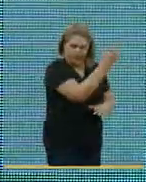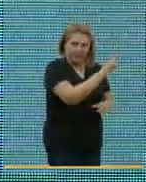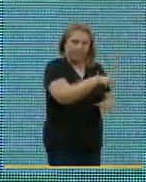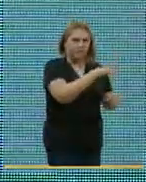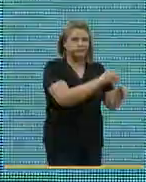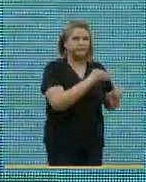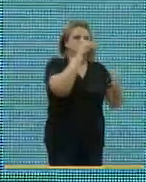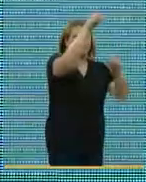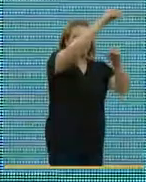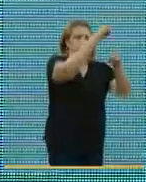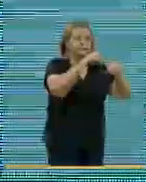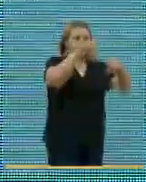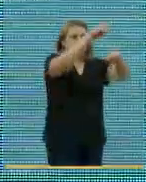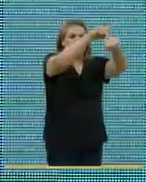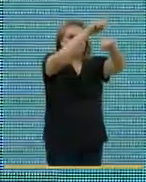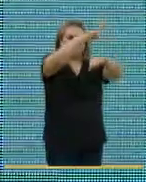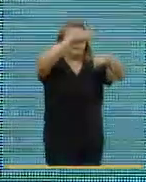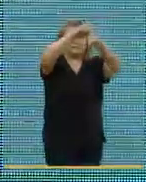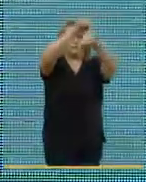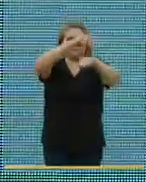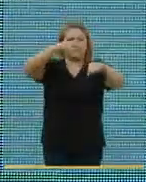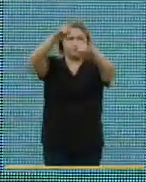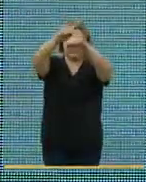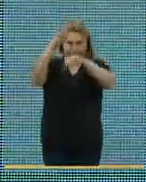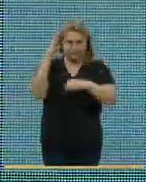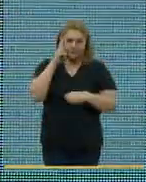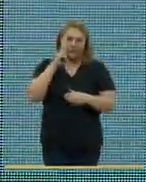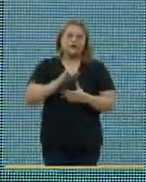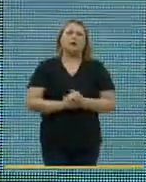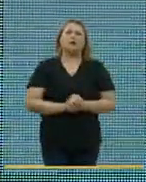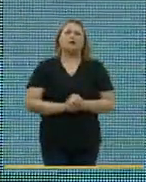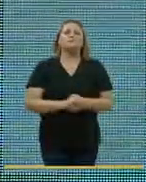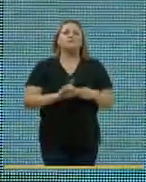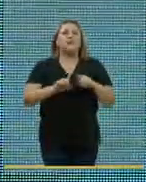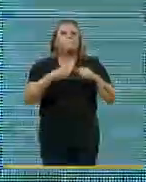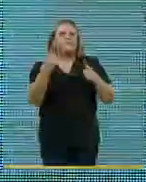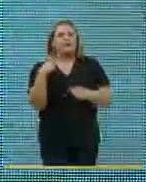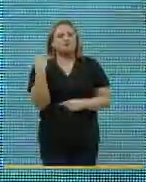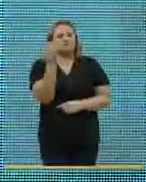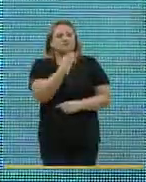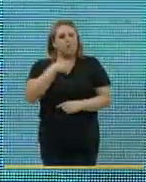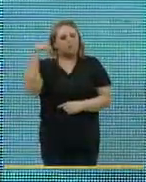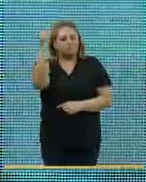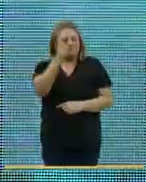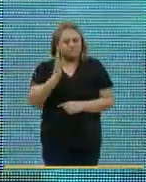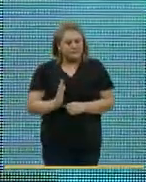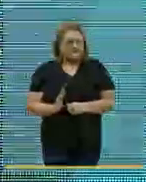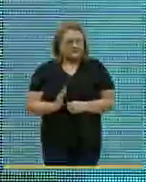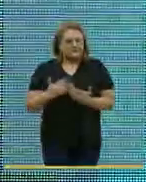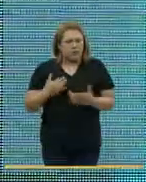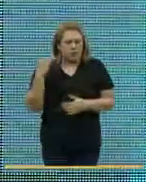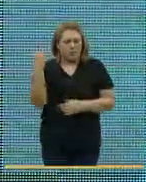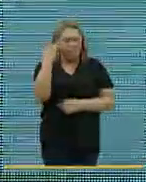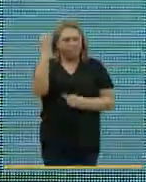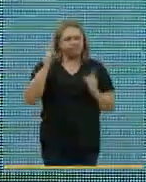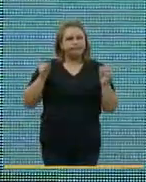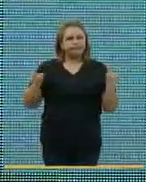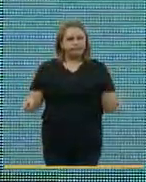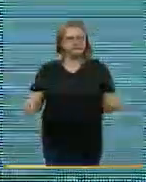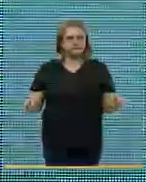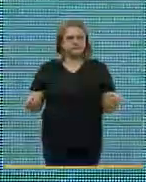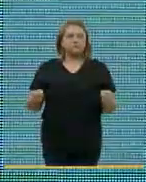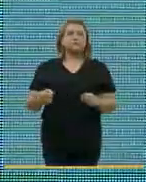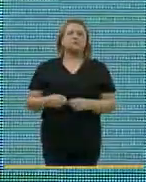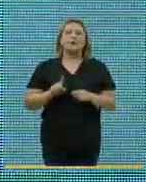é a questão porém eles cumprem uma função vital para nós porque o brasil desaprendeu a indústria nosso modo de